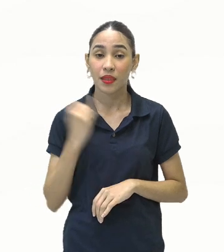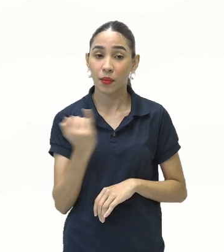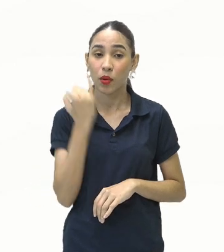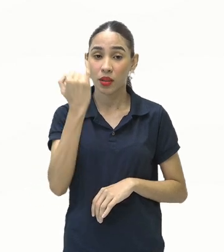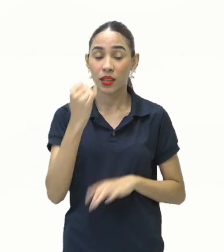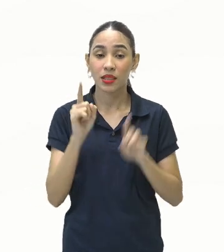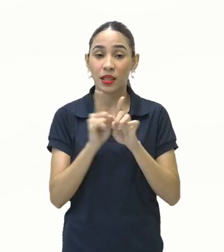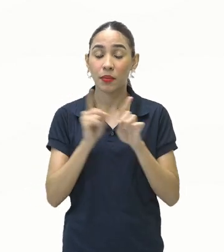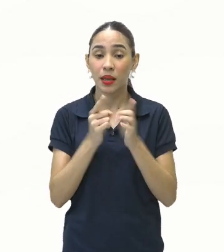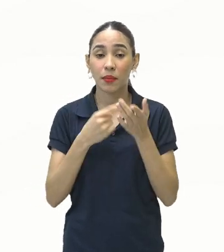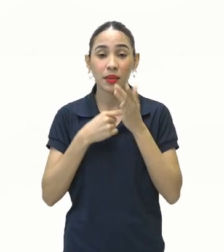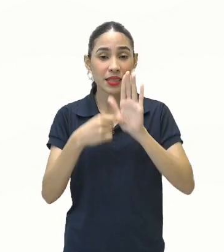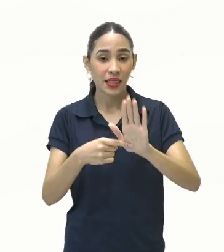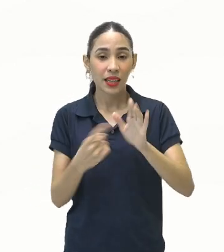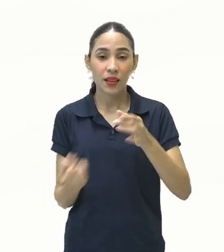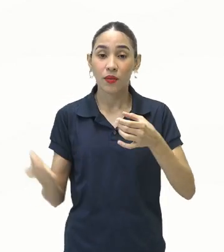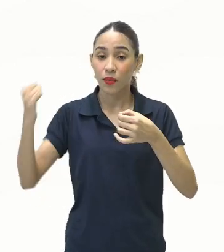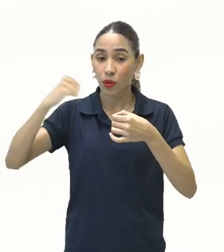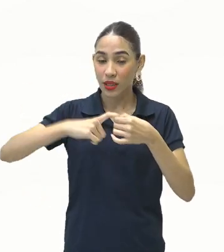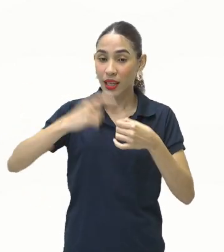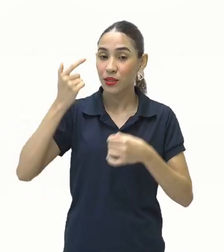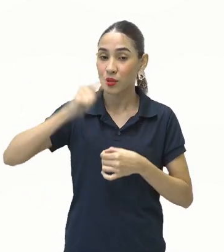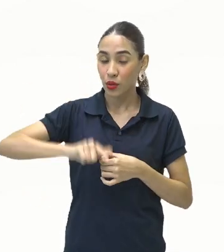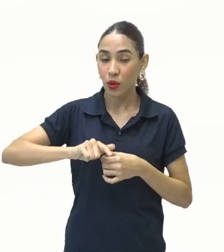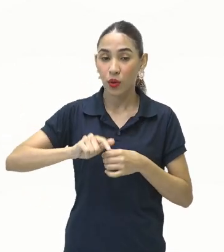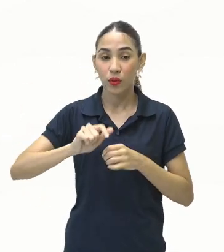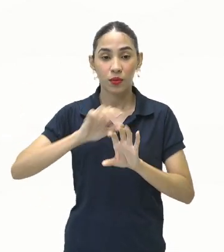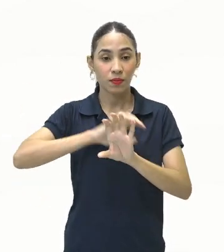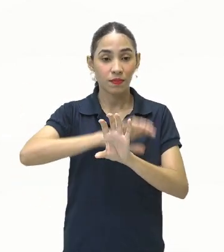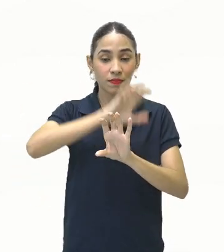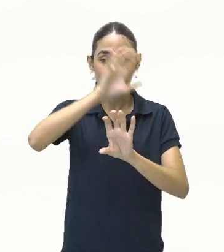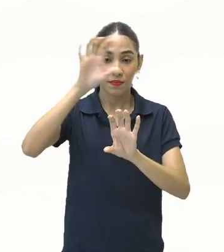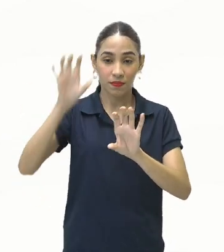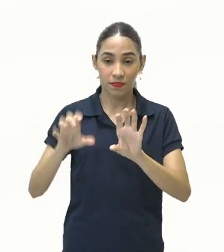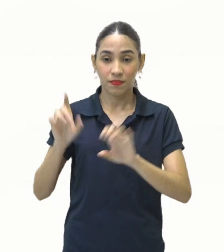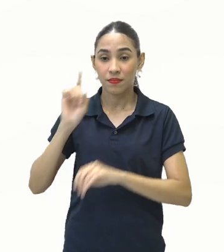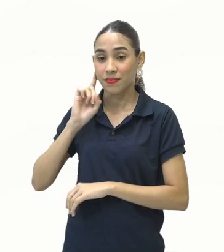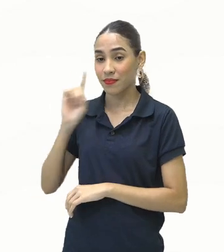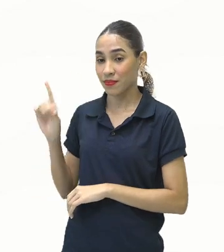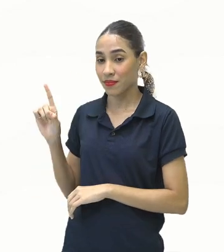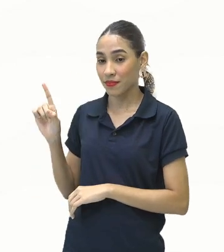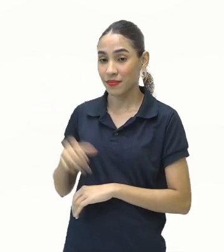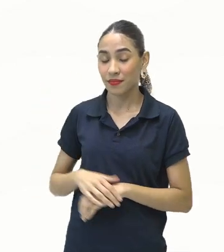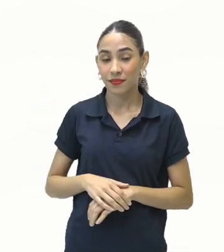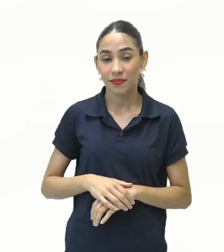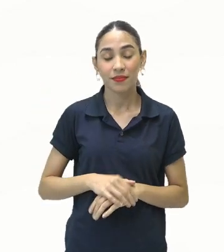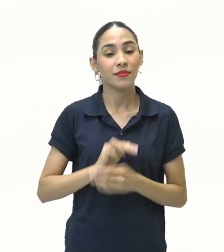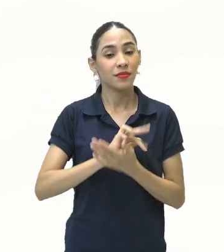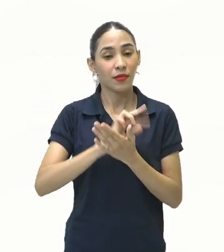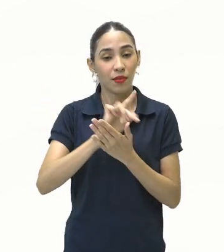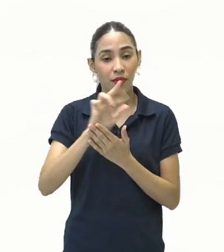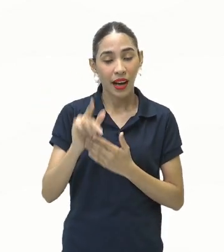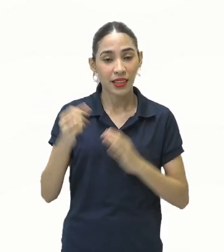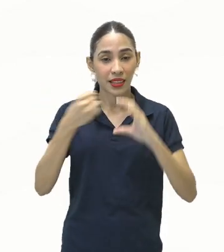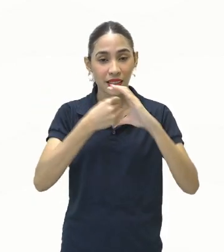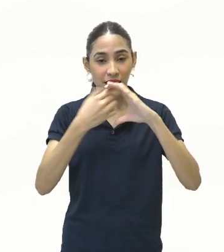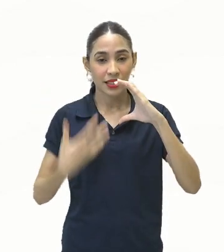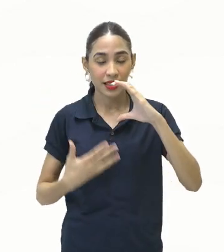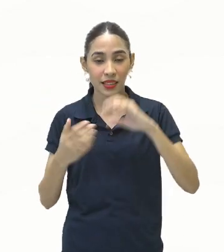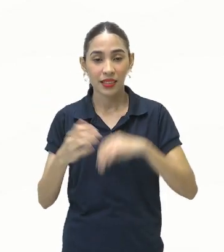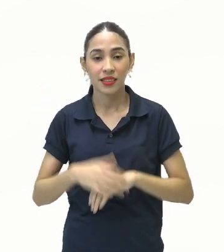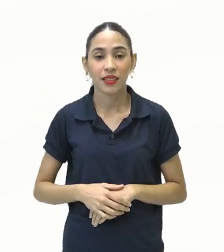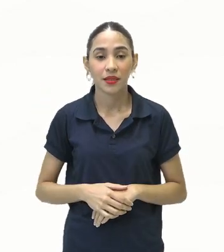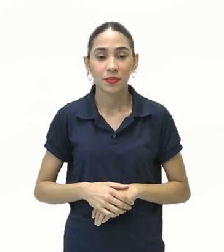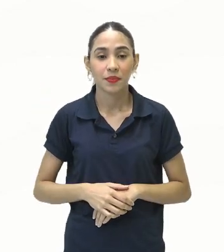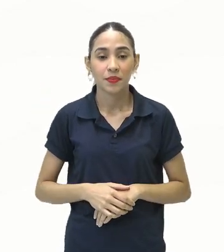Importante mostrar e voltar aqui novamente para esse nosso mapa mental, que nós vimos várias características,